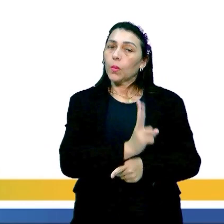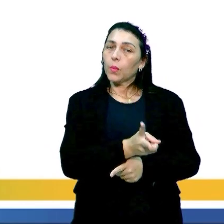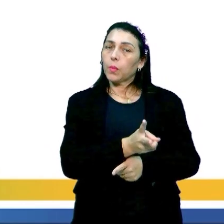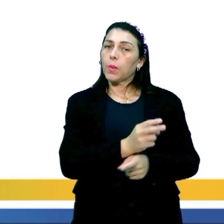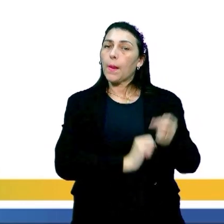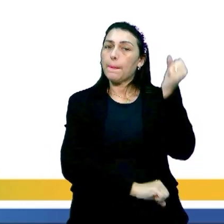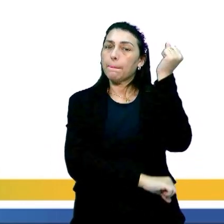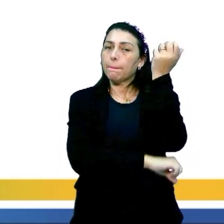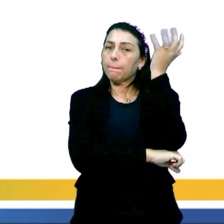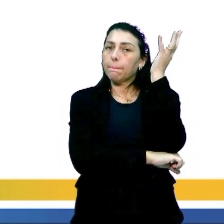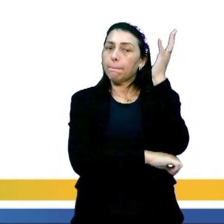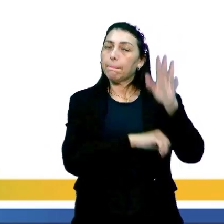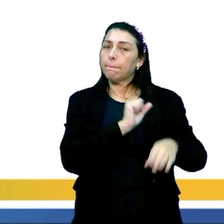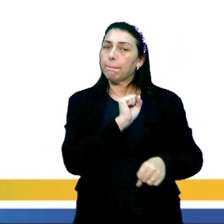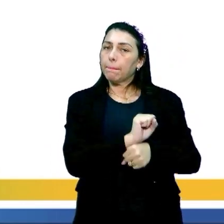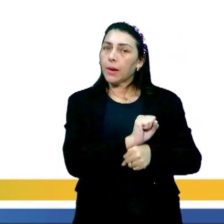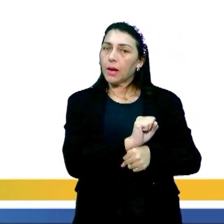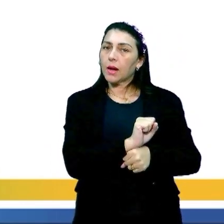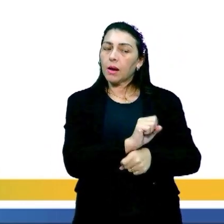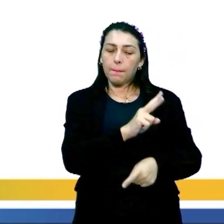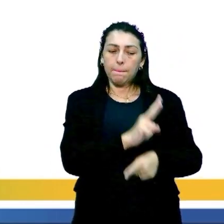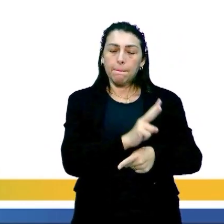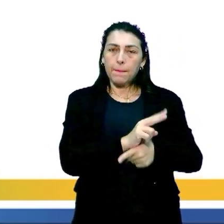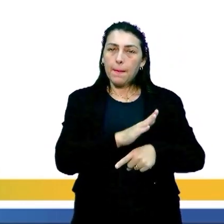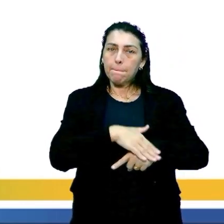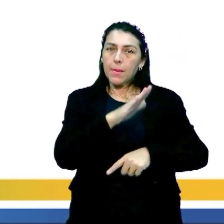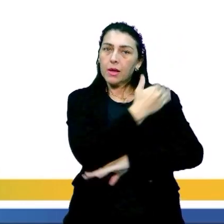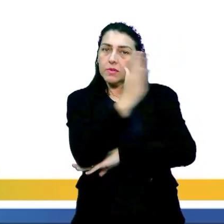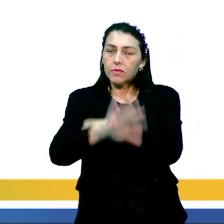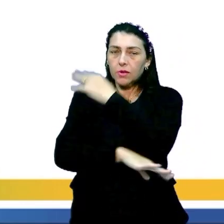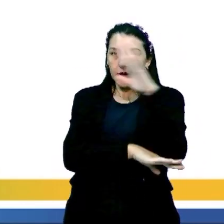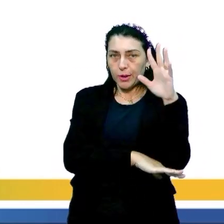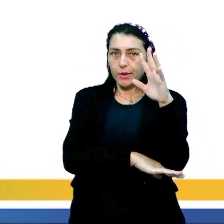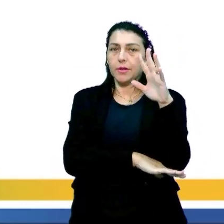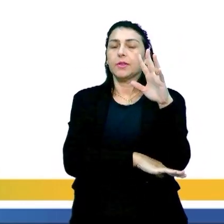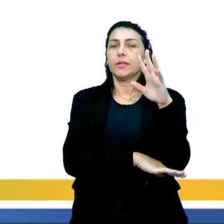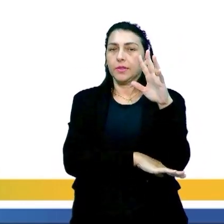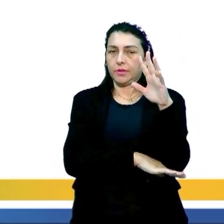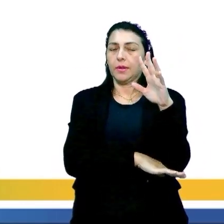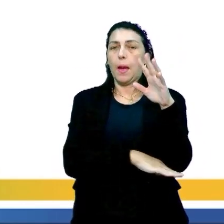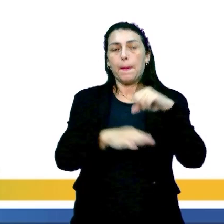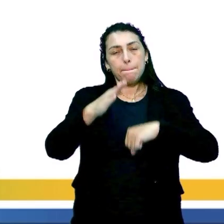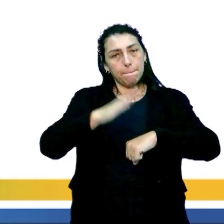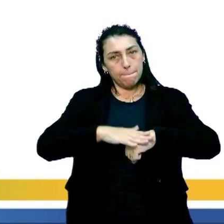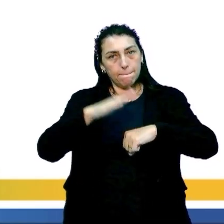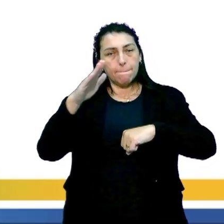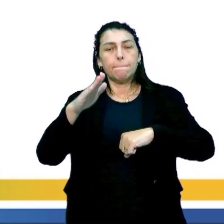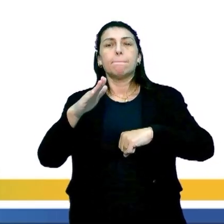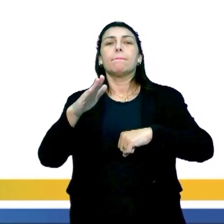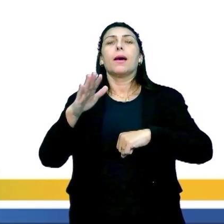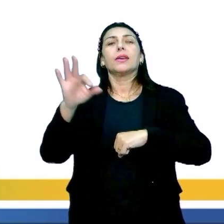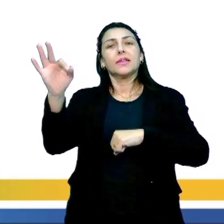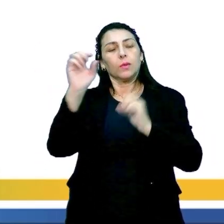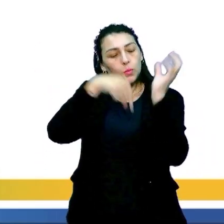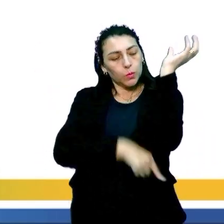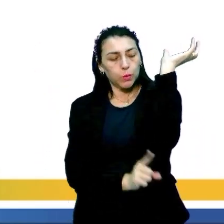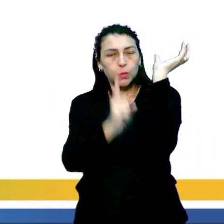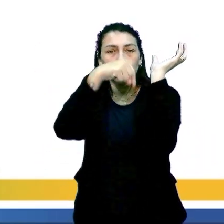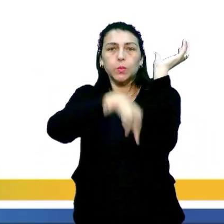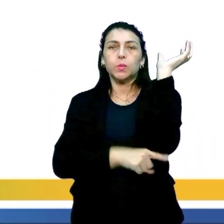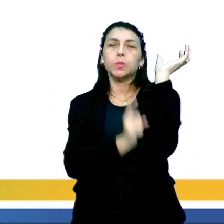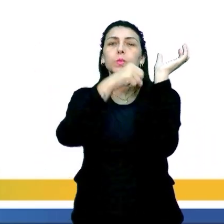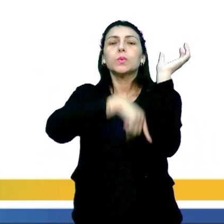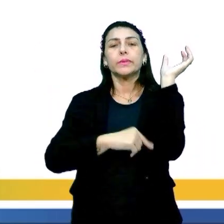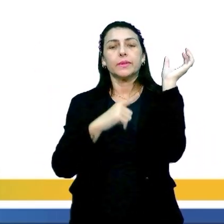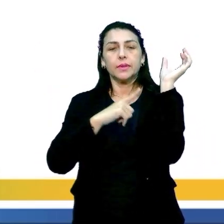as florestas nativas, quanto mais florestas nativas nós tivermos, mais taxa fotossintética nós vamos